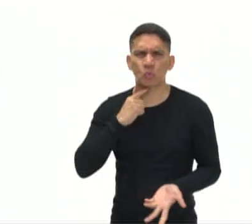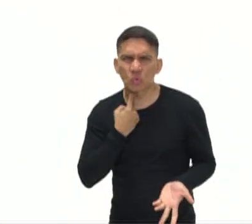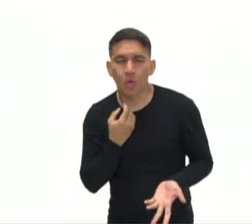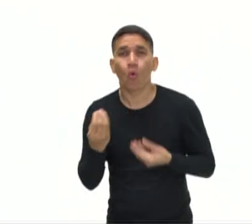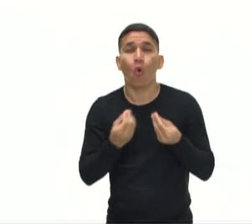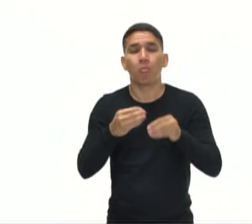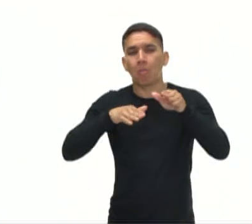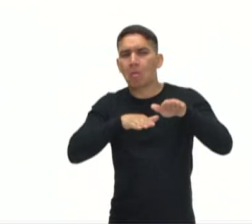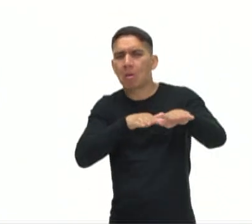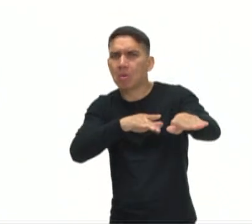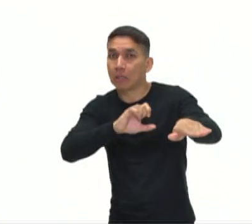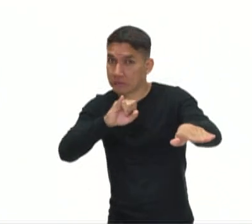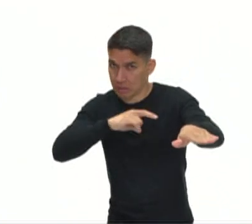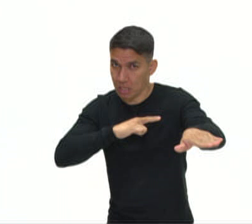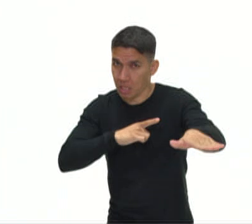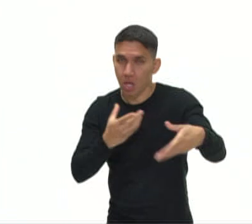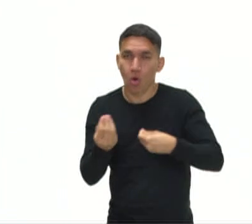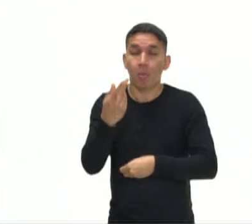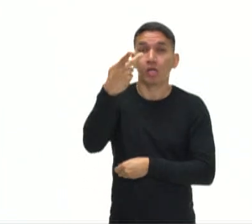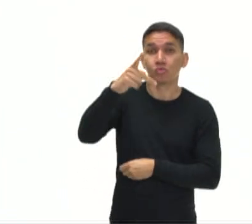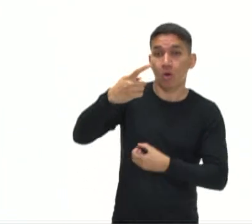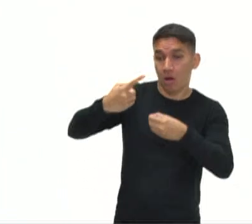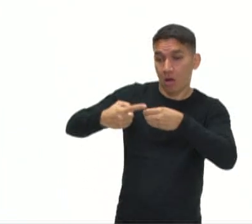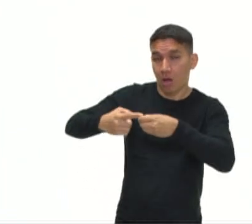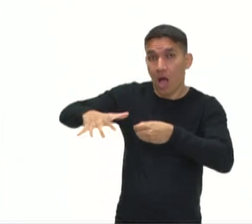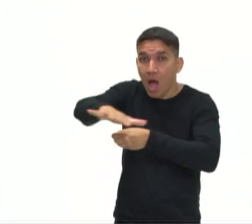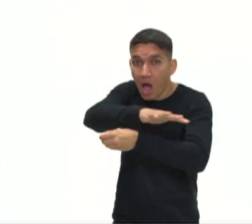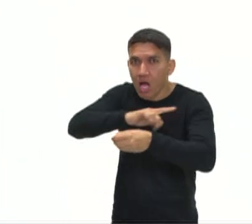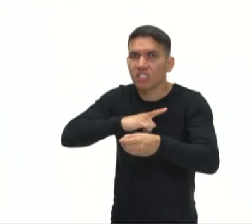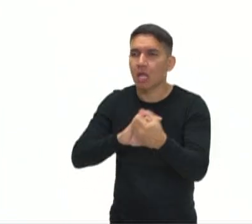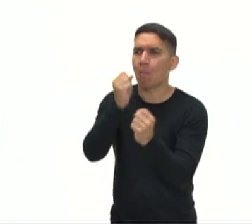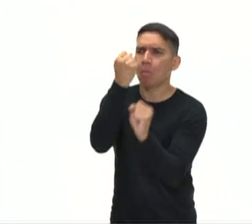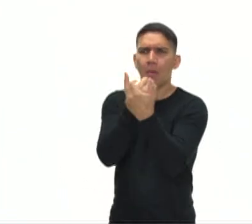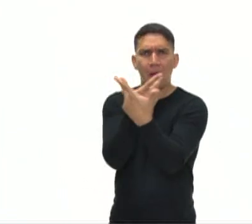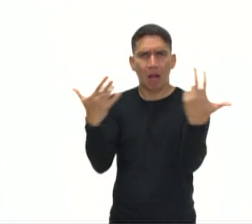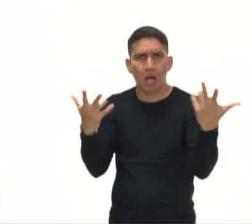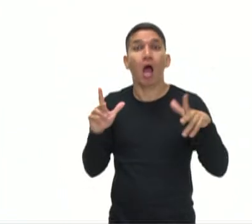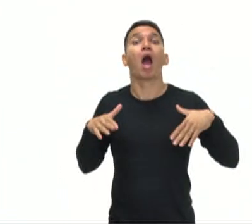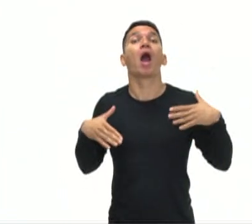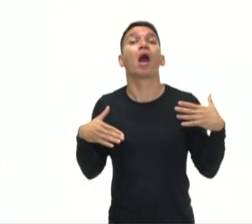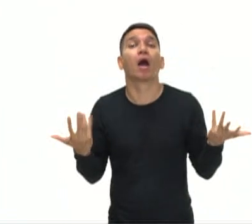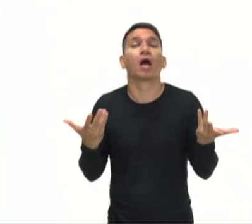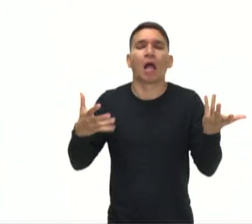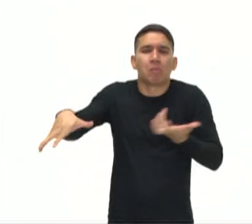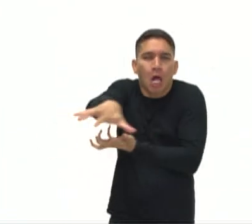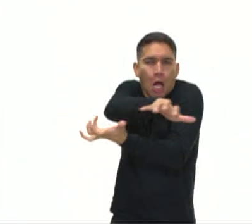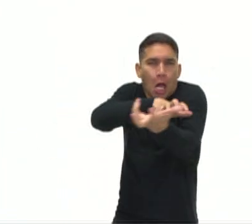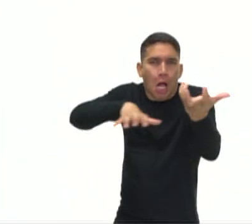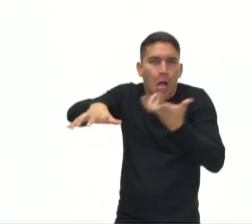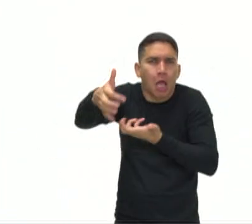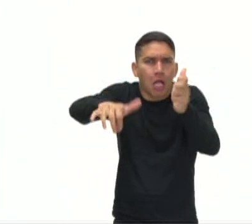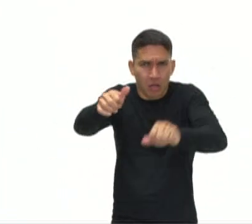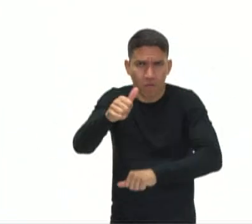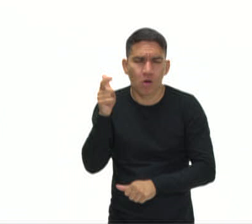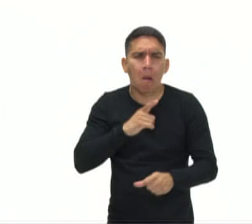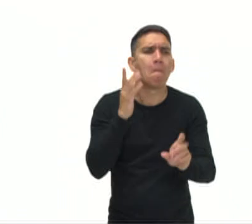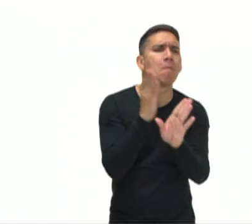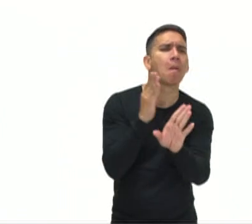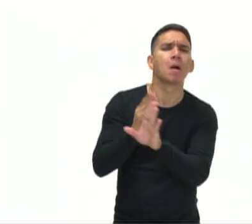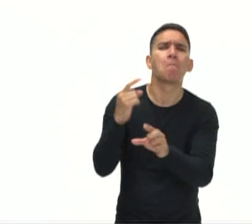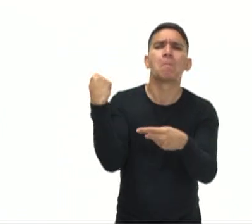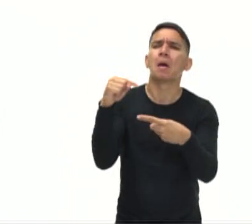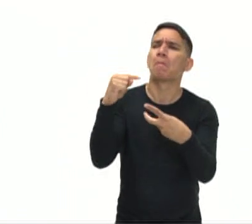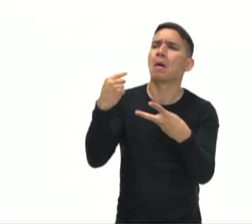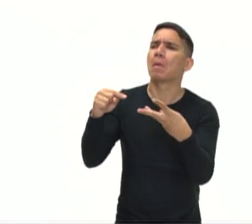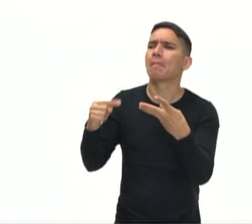se houver? Na região que você reside, há muitas indústrias? Onde estão as reações químicas? Você consegue identificar a presença